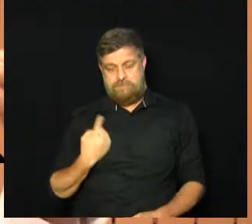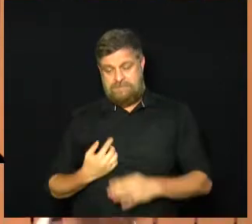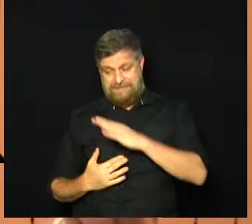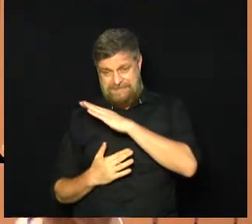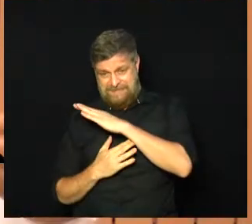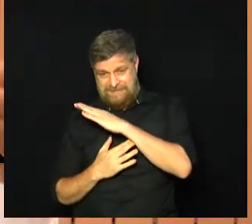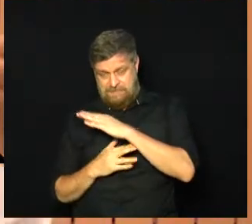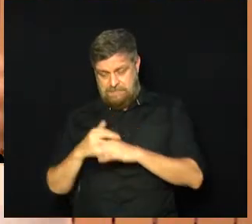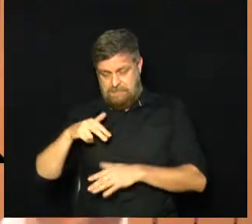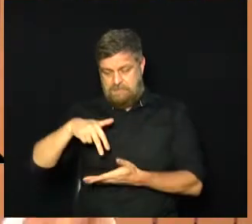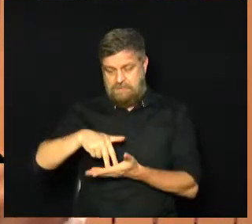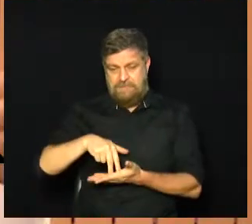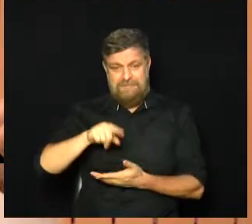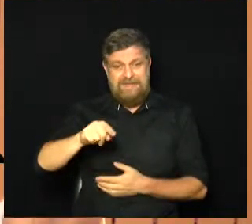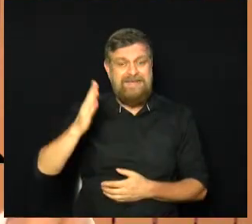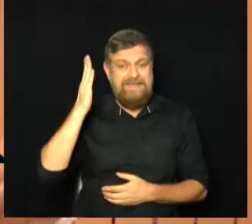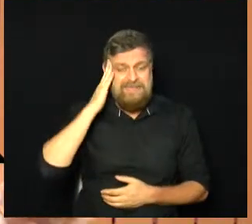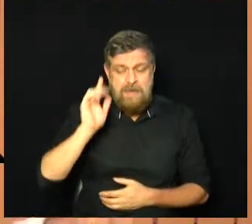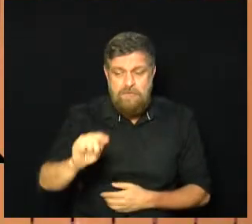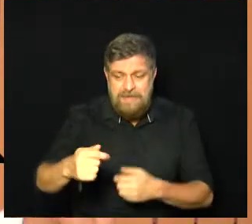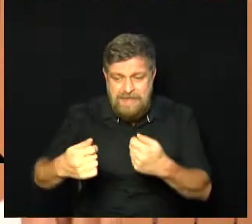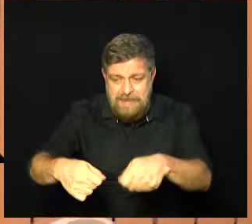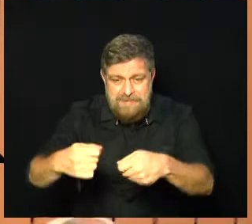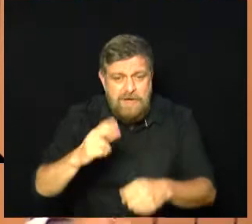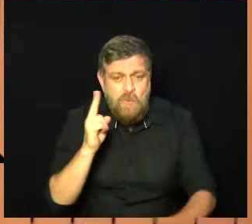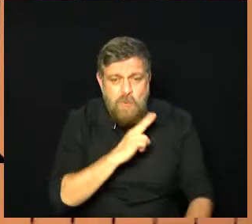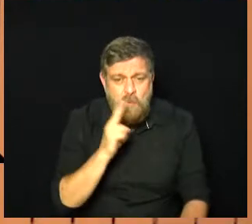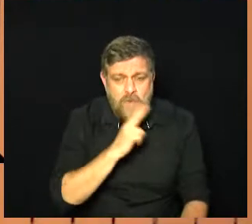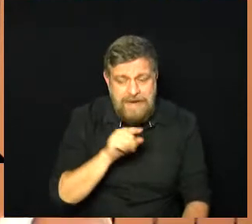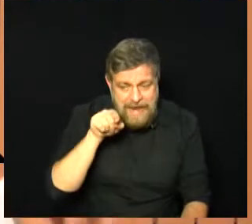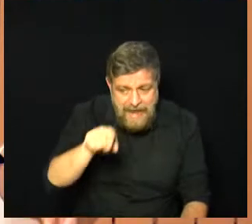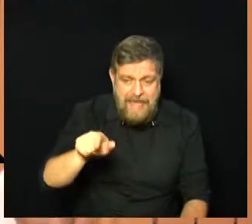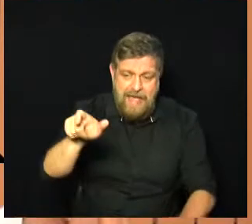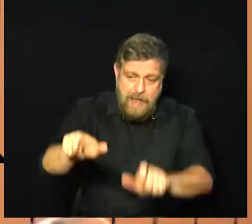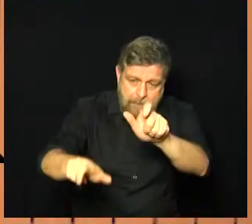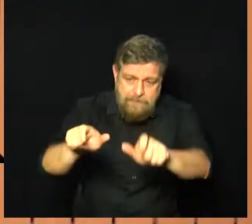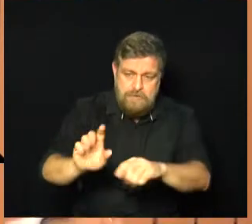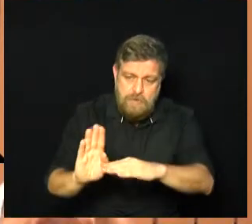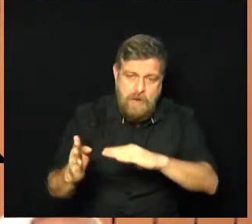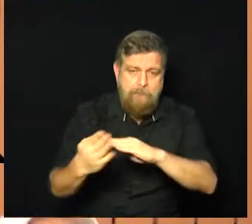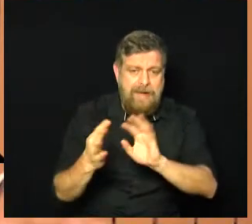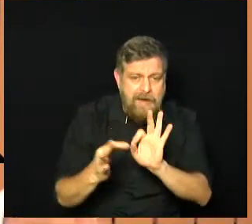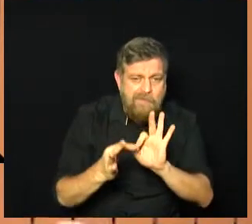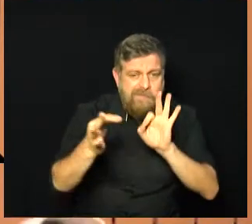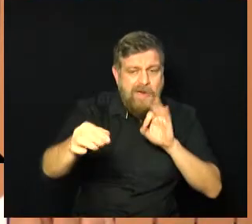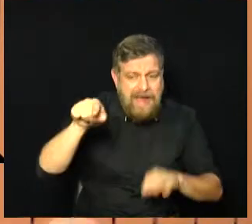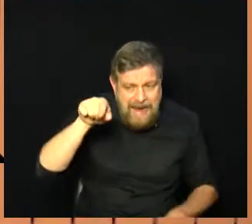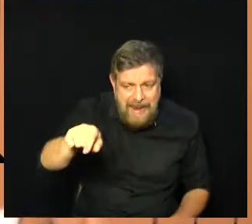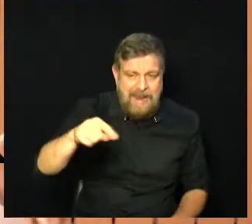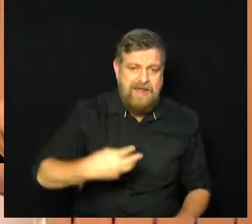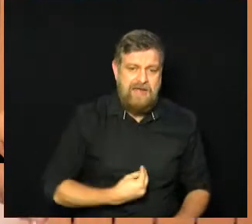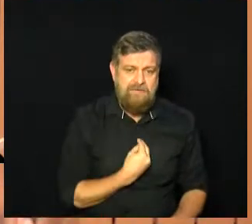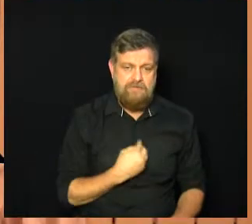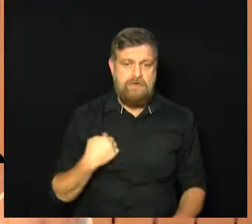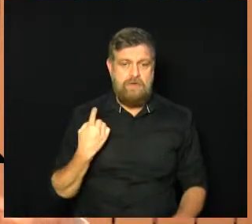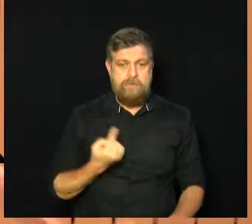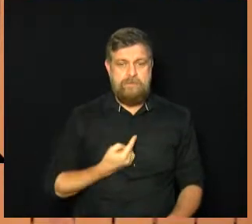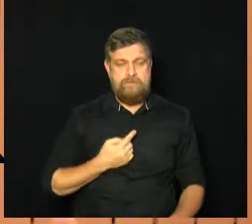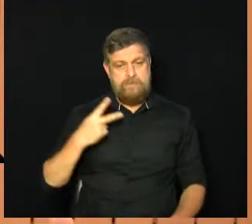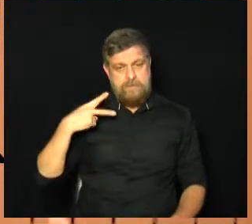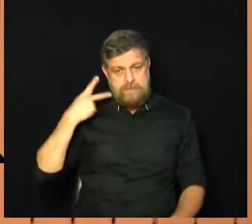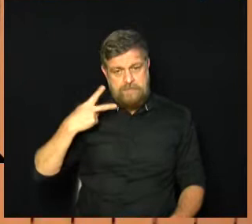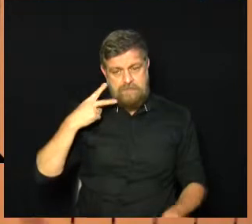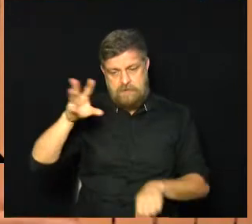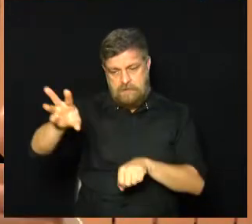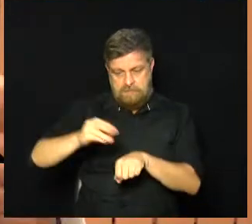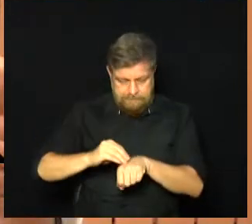quem sabe, né, o que é necessário e urgente é quem vive no território e nós, vereadores, somos a ponta de entrada